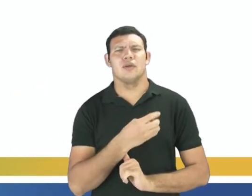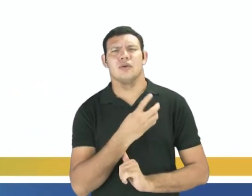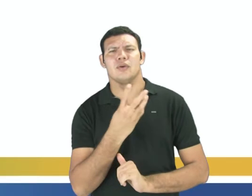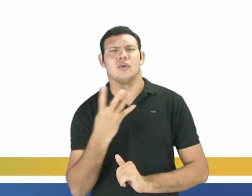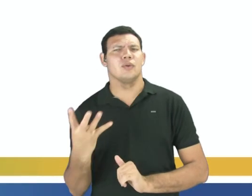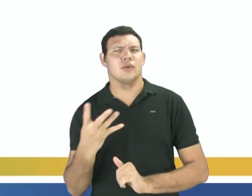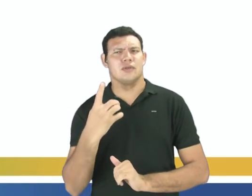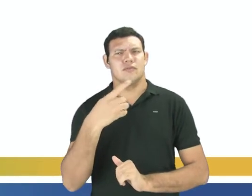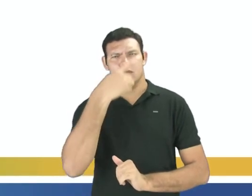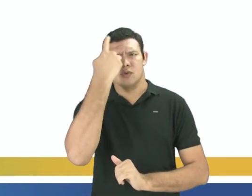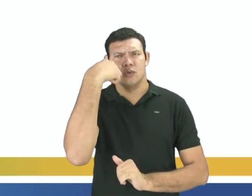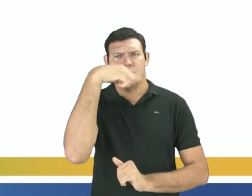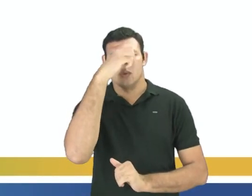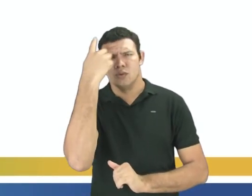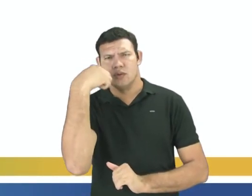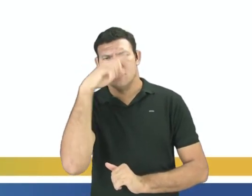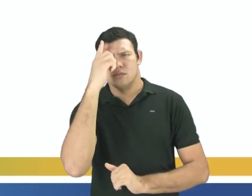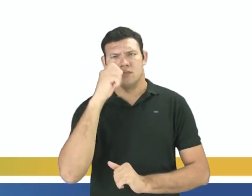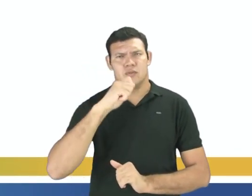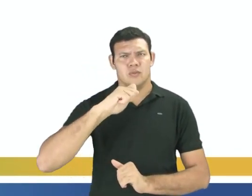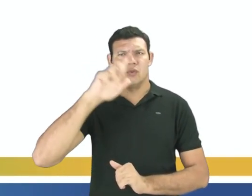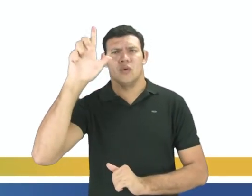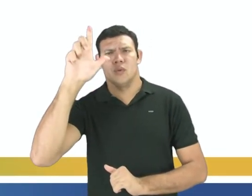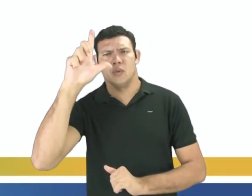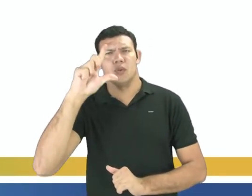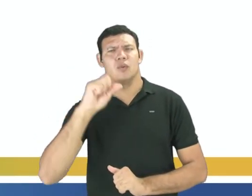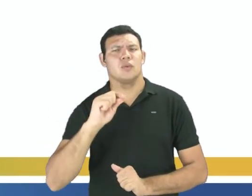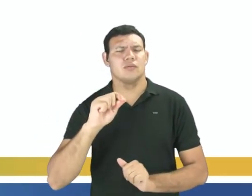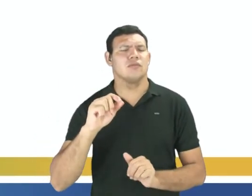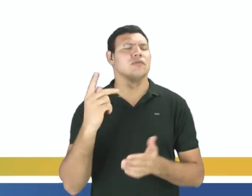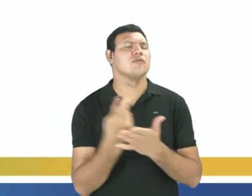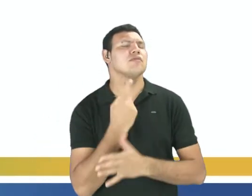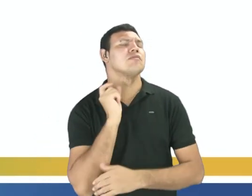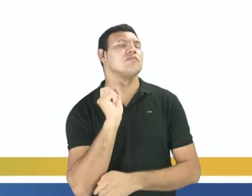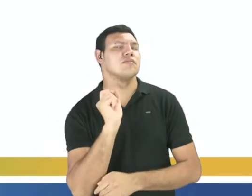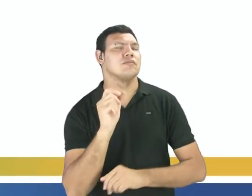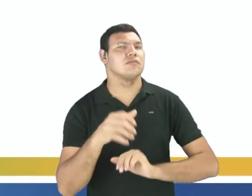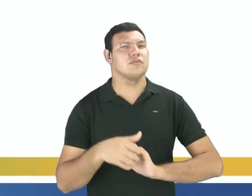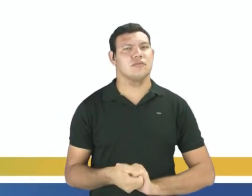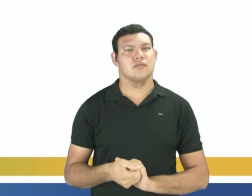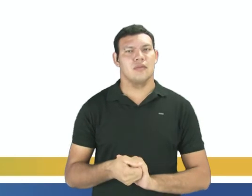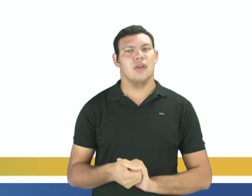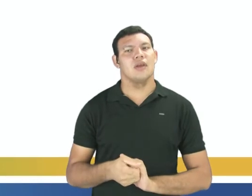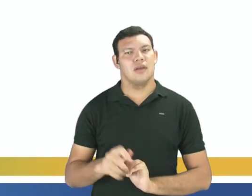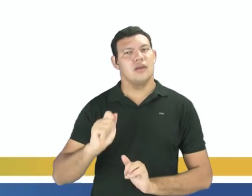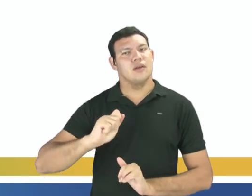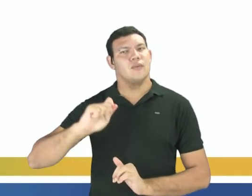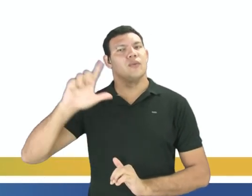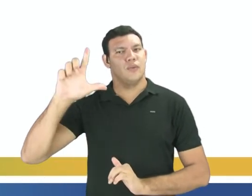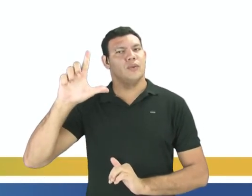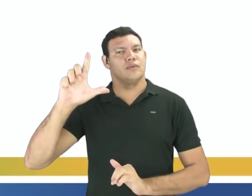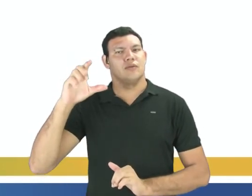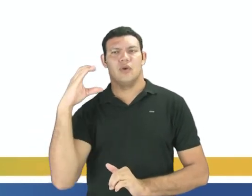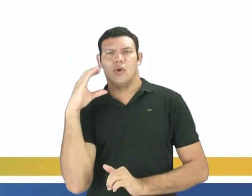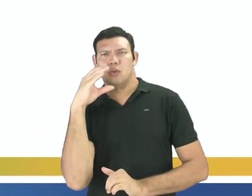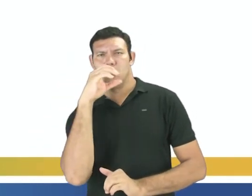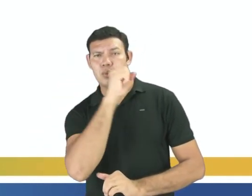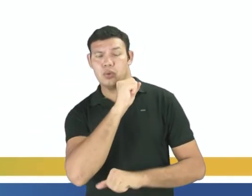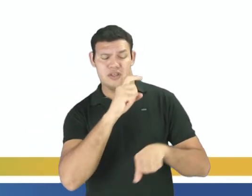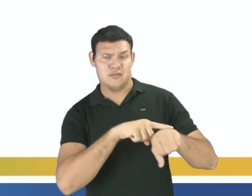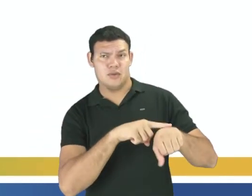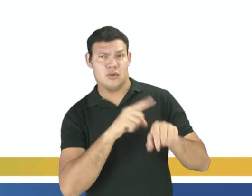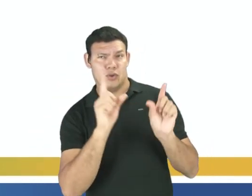fazer esse tapete iria aumentar, iria diminuir, o que acontece? Então a gente percebe que aqui aumentou, né, a velocidade e aqui o tempo